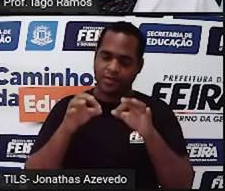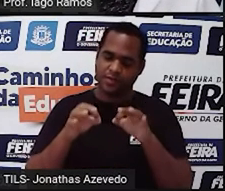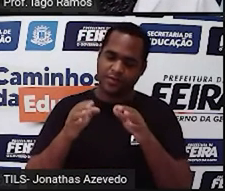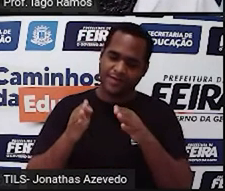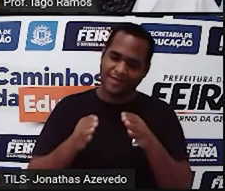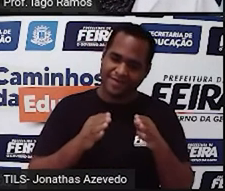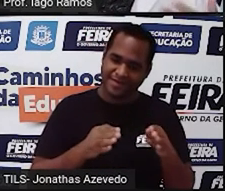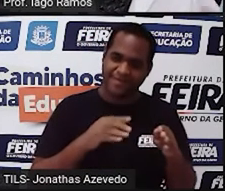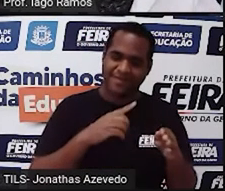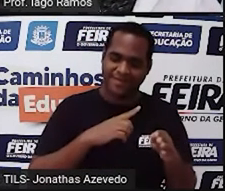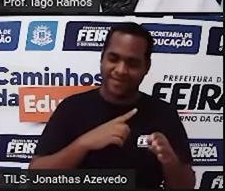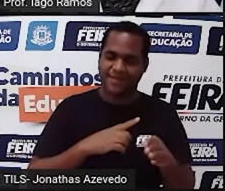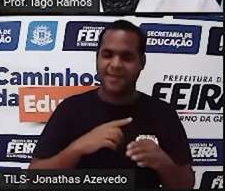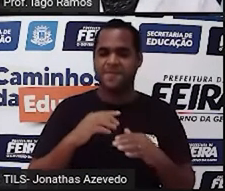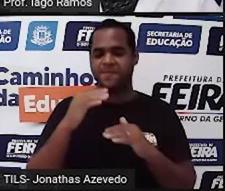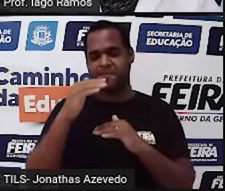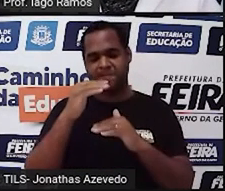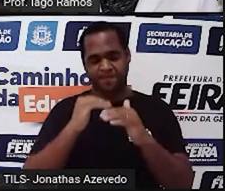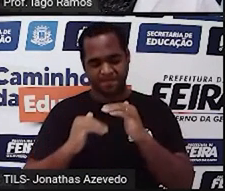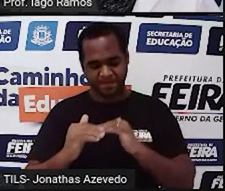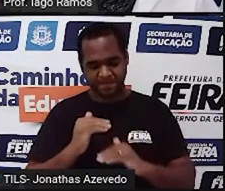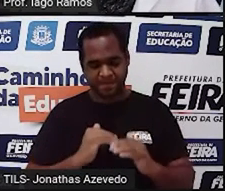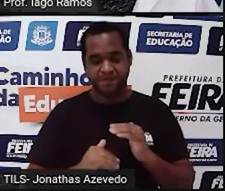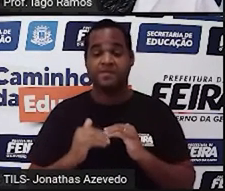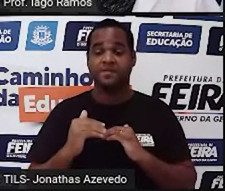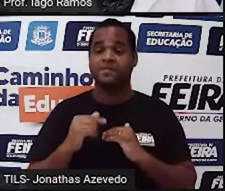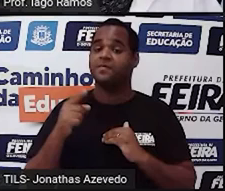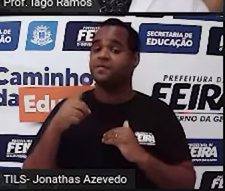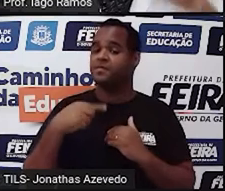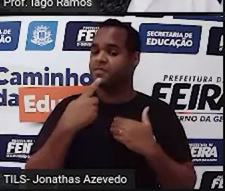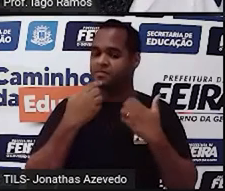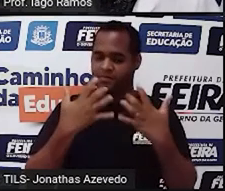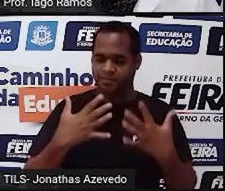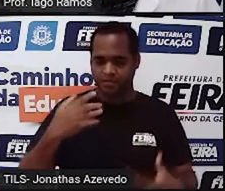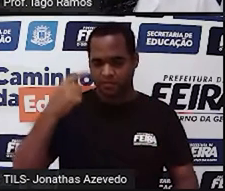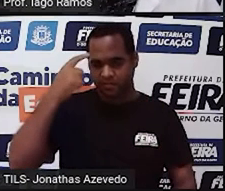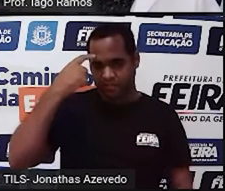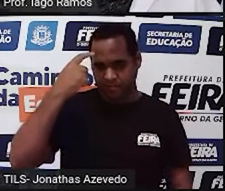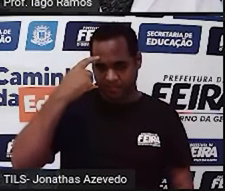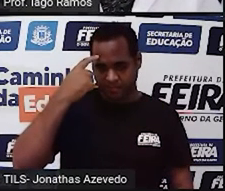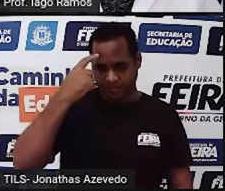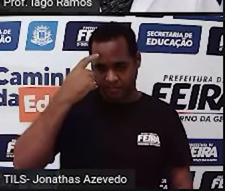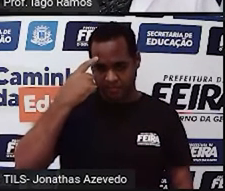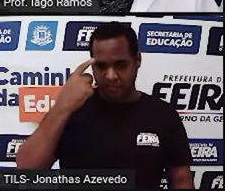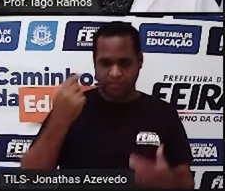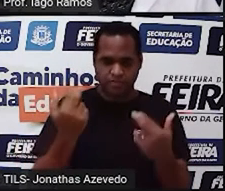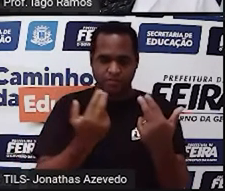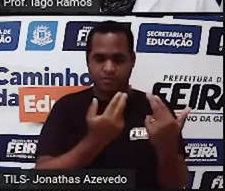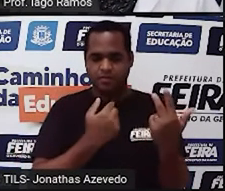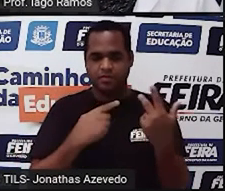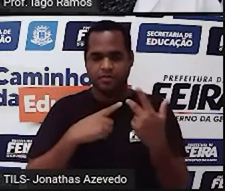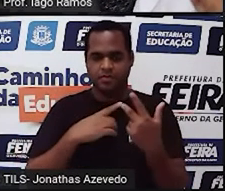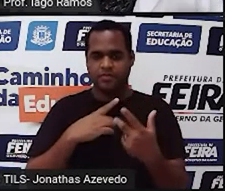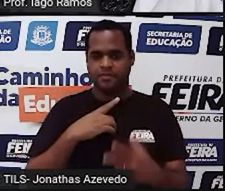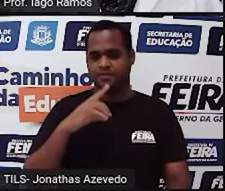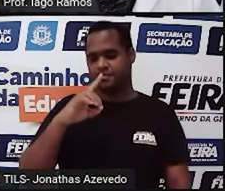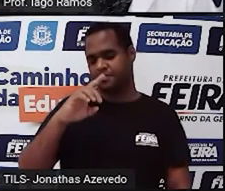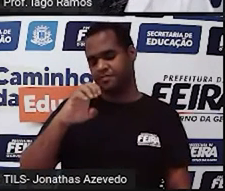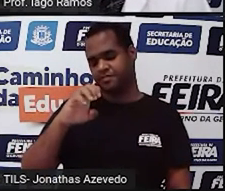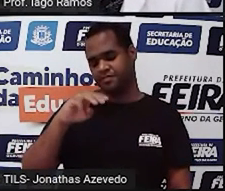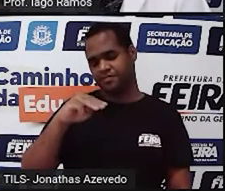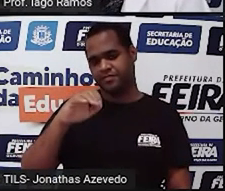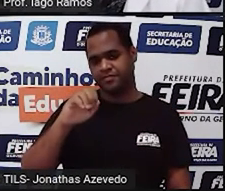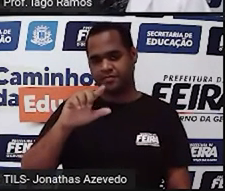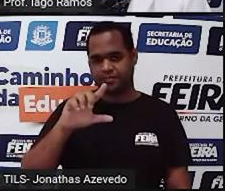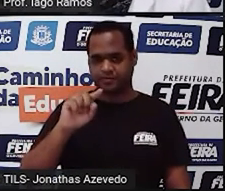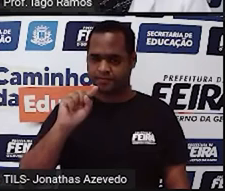tá então a gente pode pensar dessa mesma forma inclusive com os números decimais que